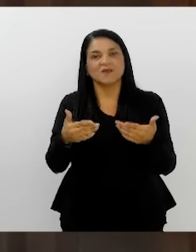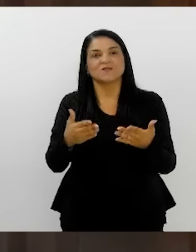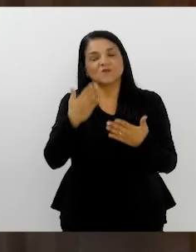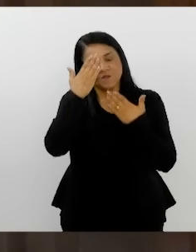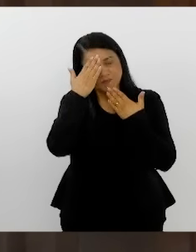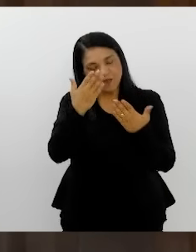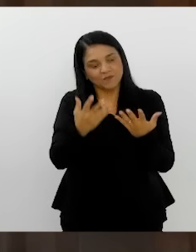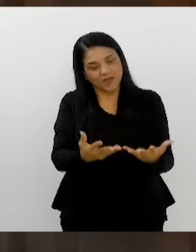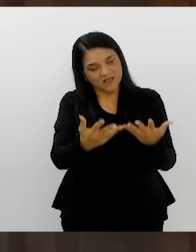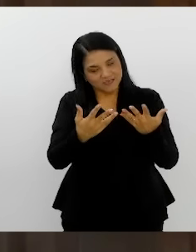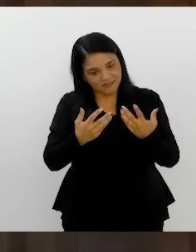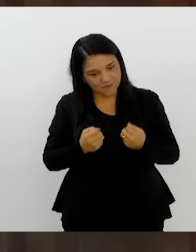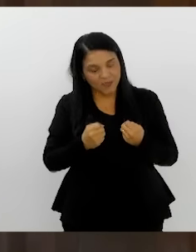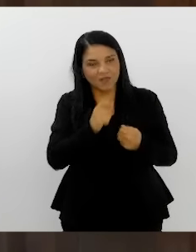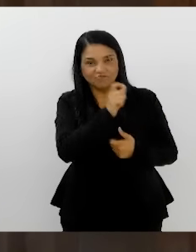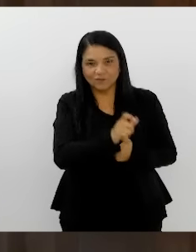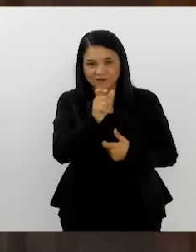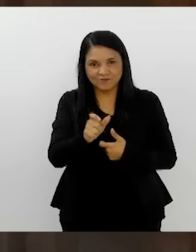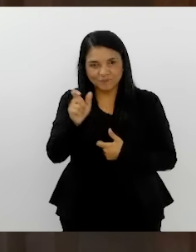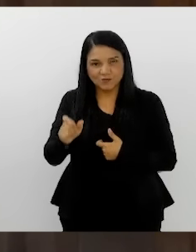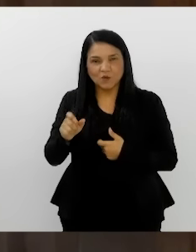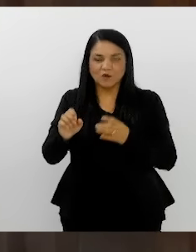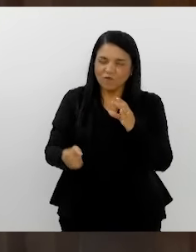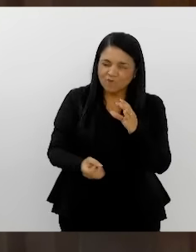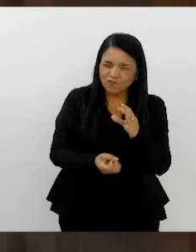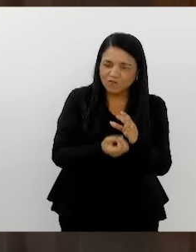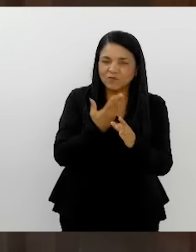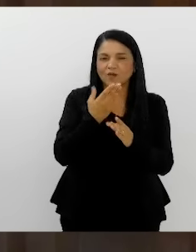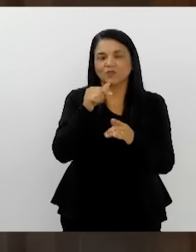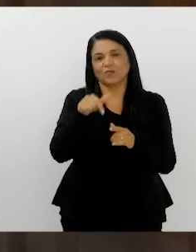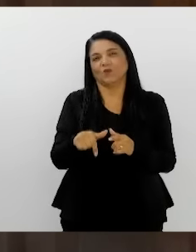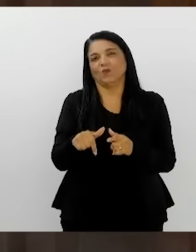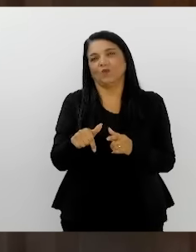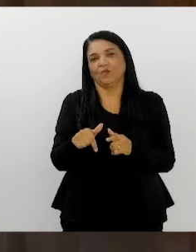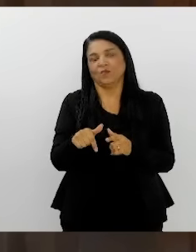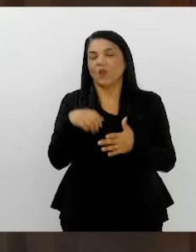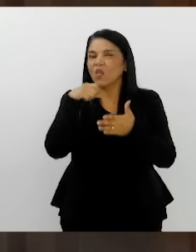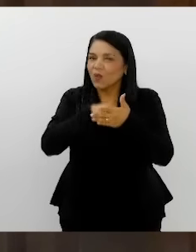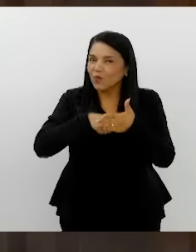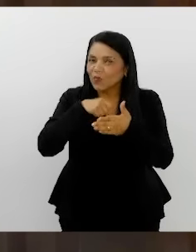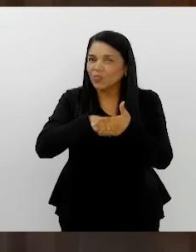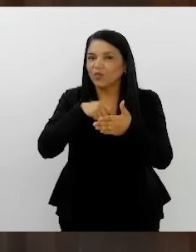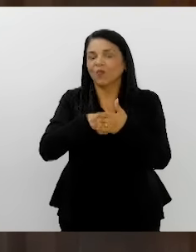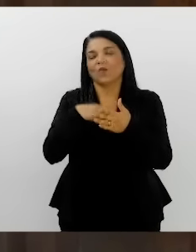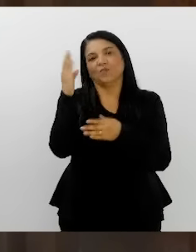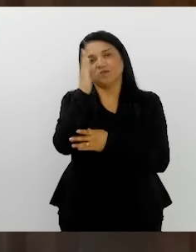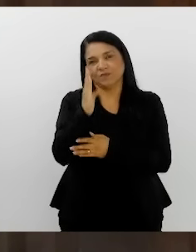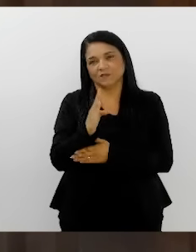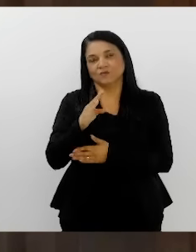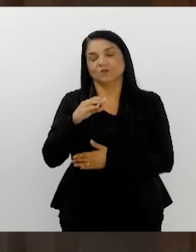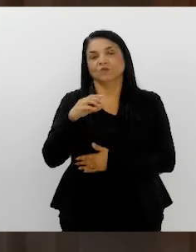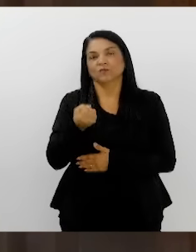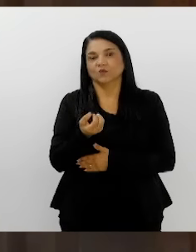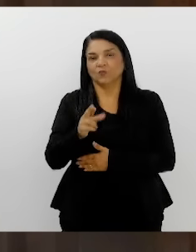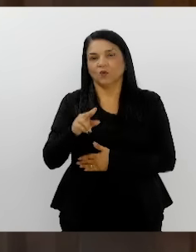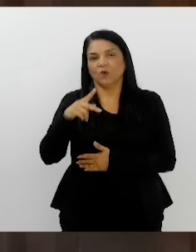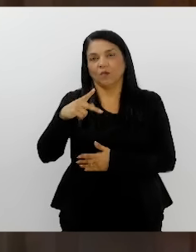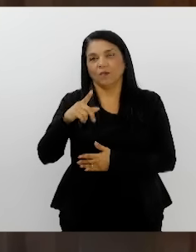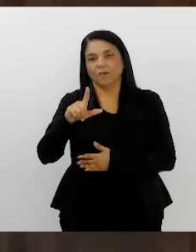onde o fundador, mestre, regente de guia dele lutou também pelo Brasil, que é o Dr. Plínio, nessa casa, nessa